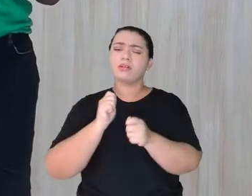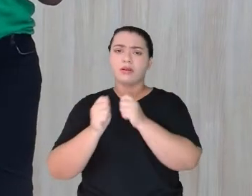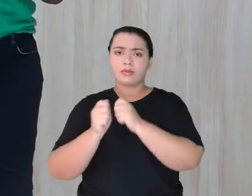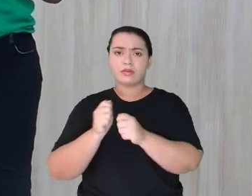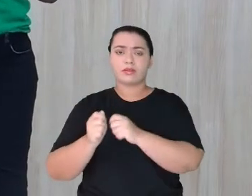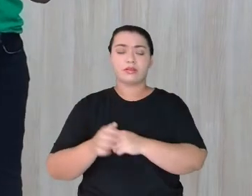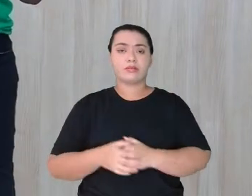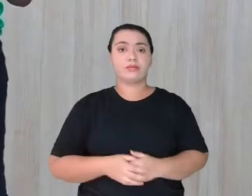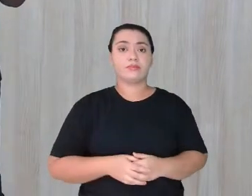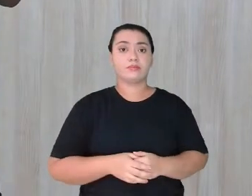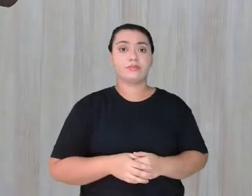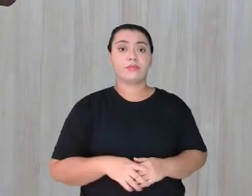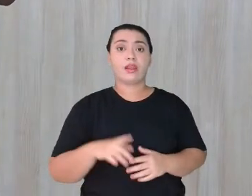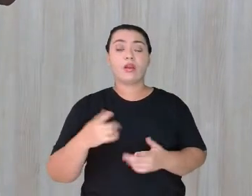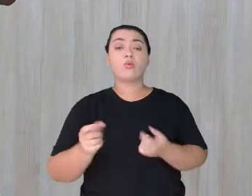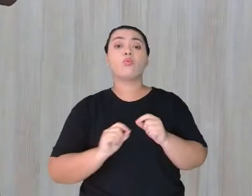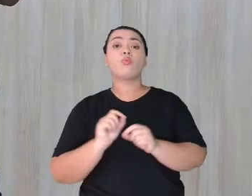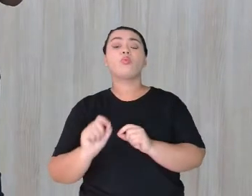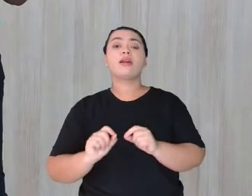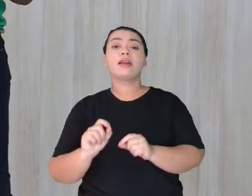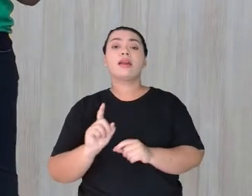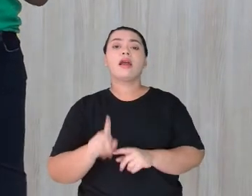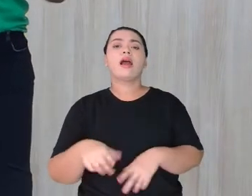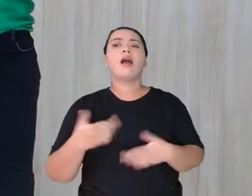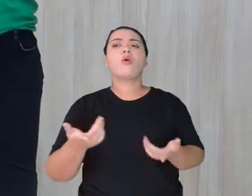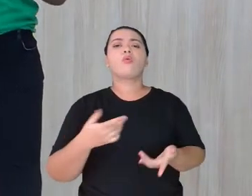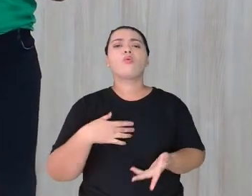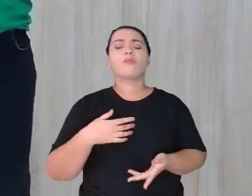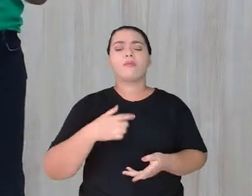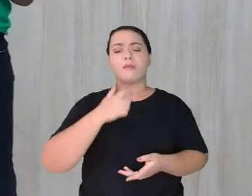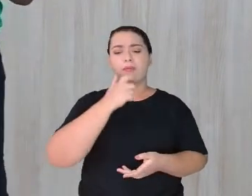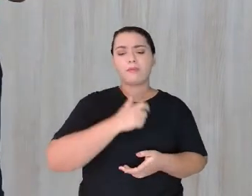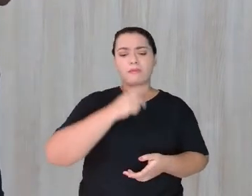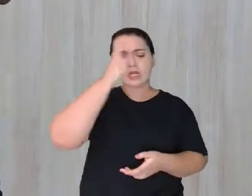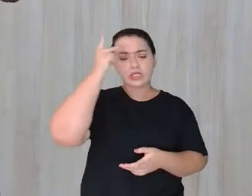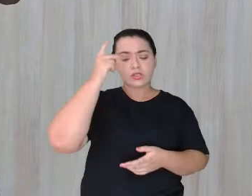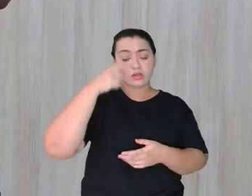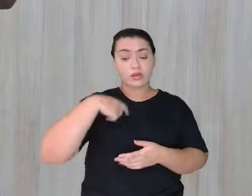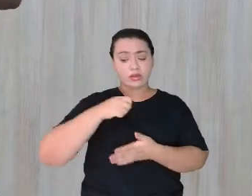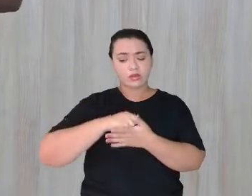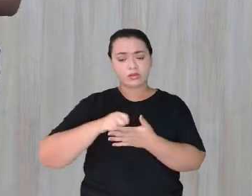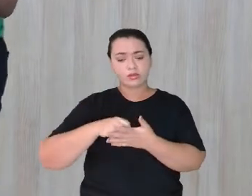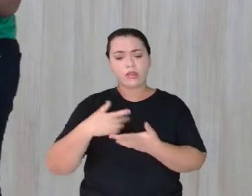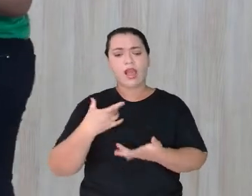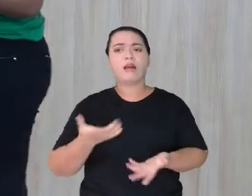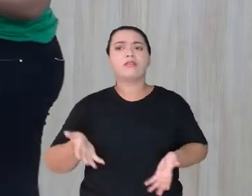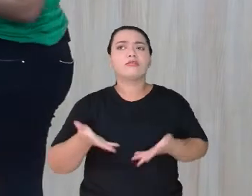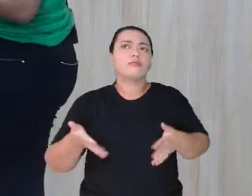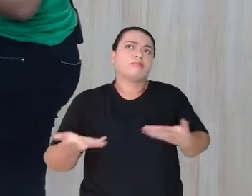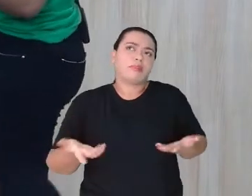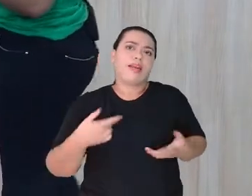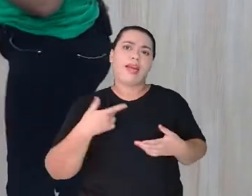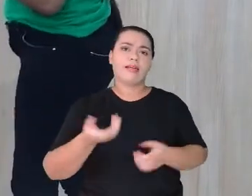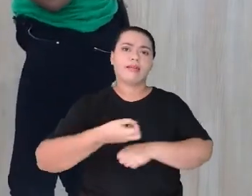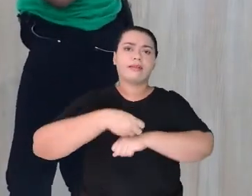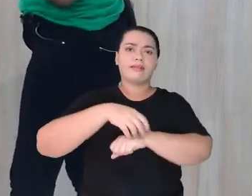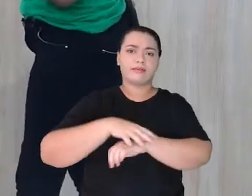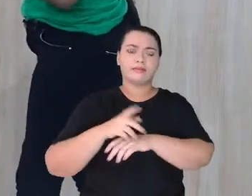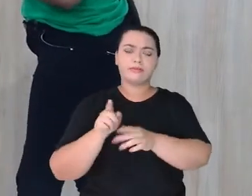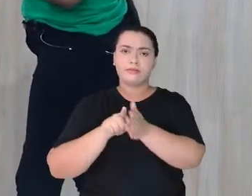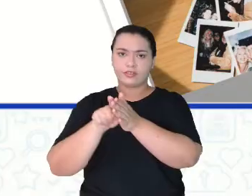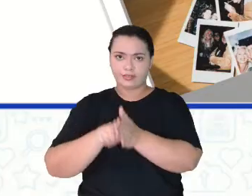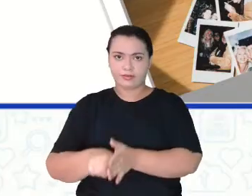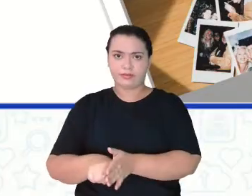vai ser mais determinante é o estímulo que o jornalista tem de ir atrás daquela informação, daquela